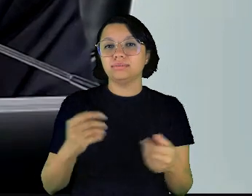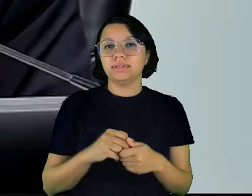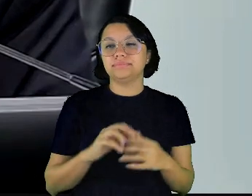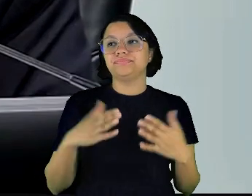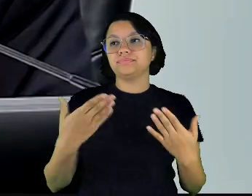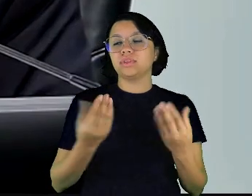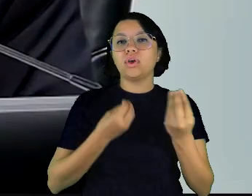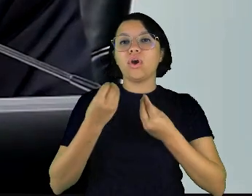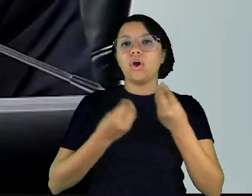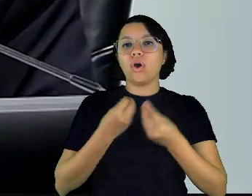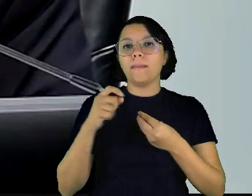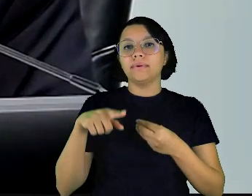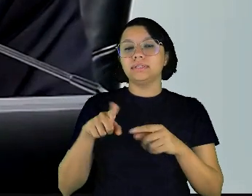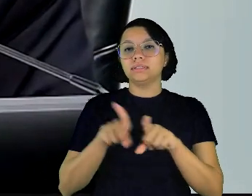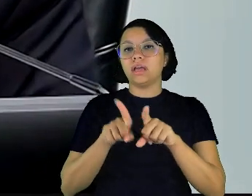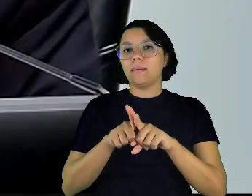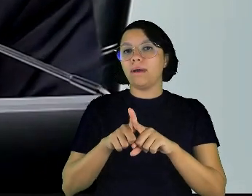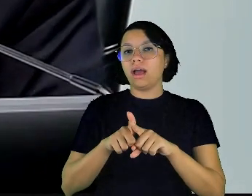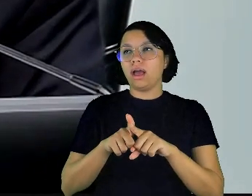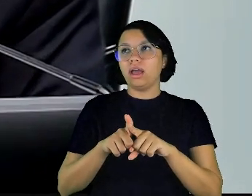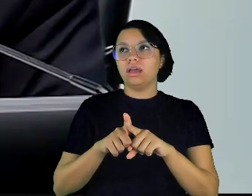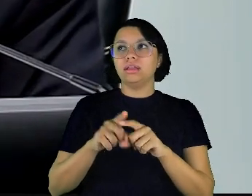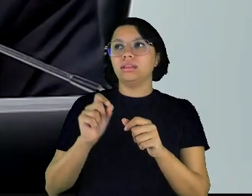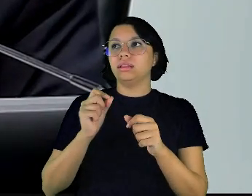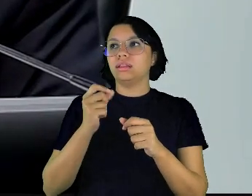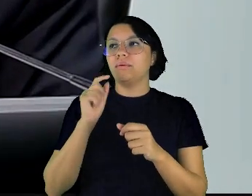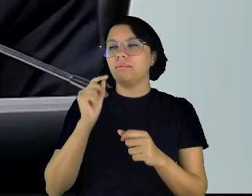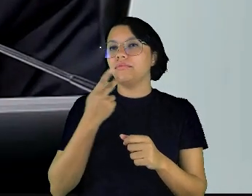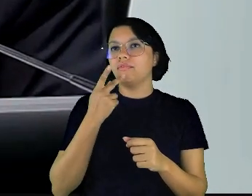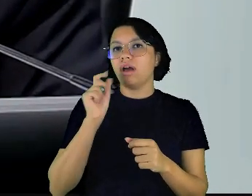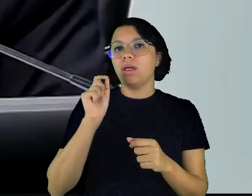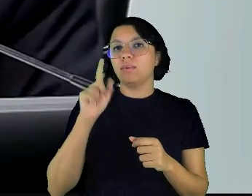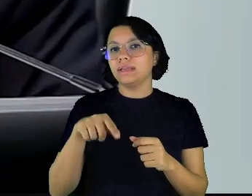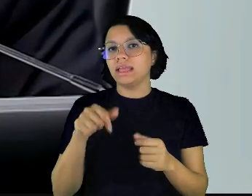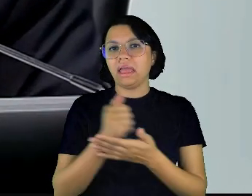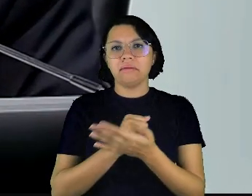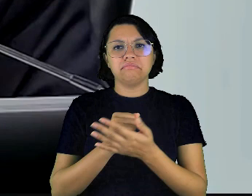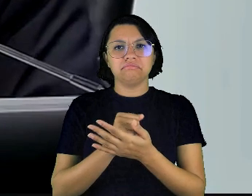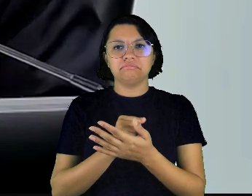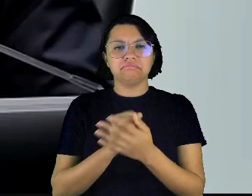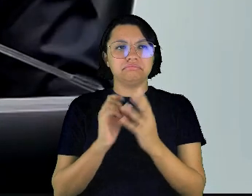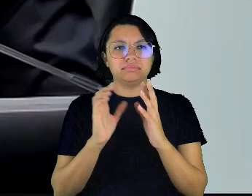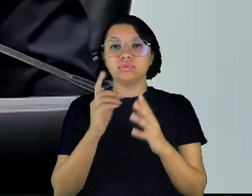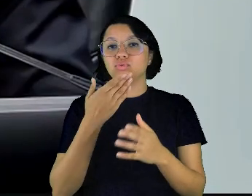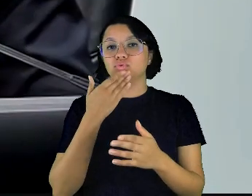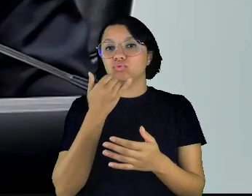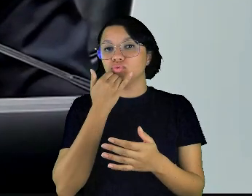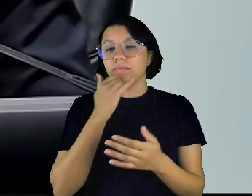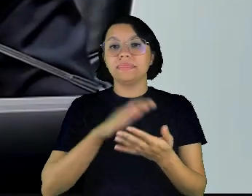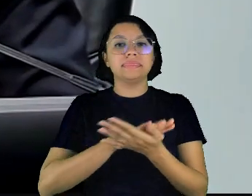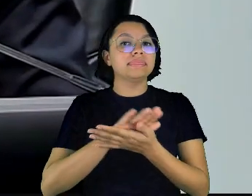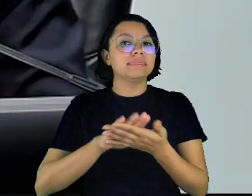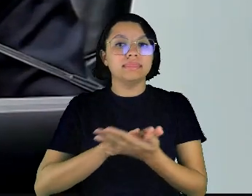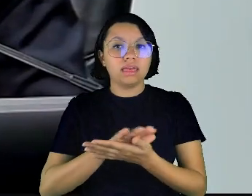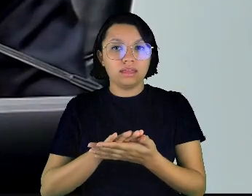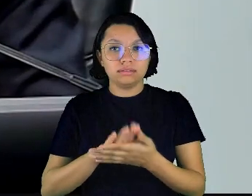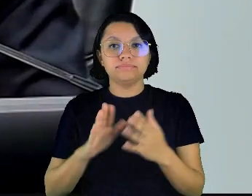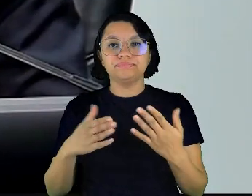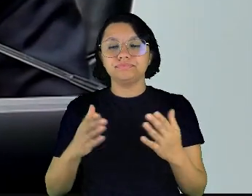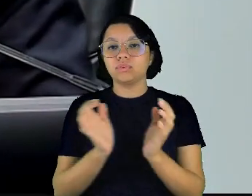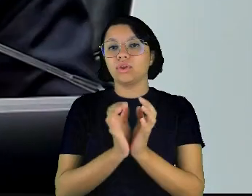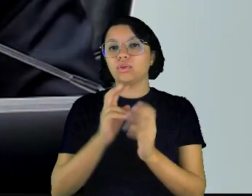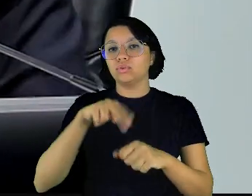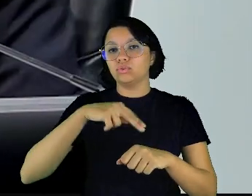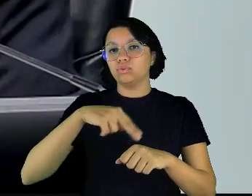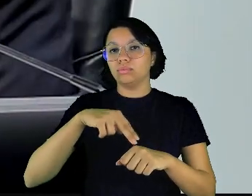né? Isso também não define absolutamente nada. A turma nacional de uniformização, a